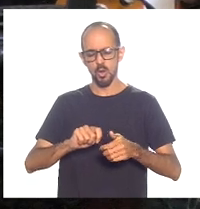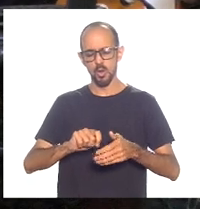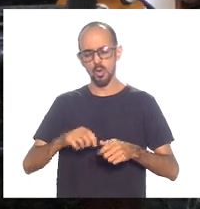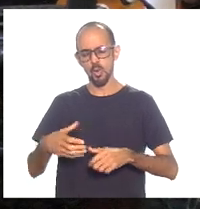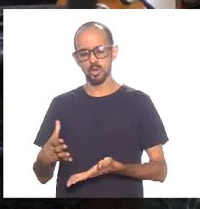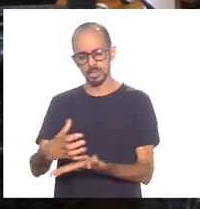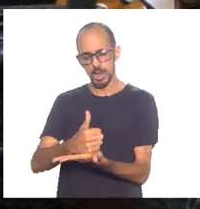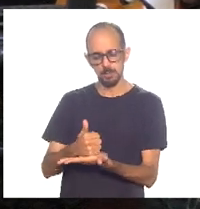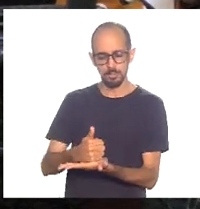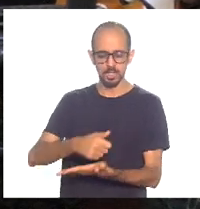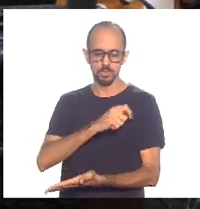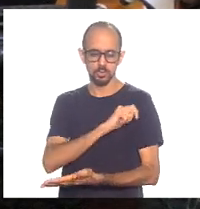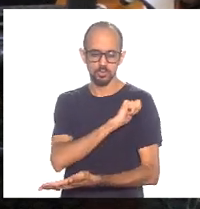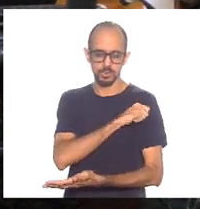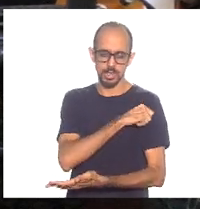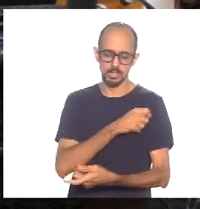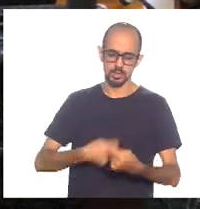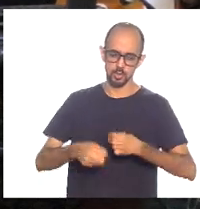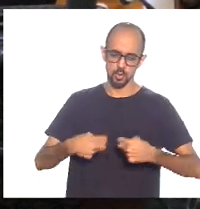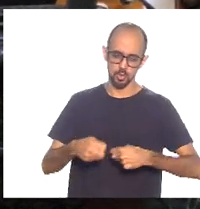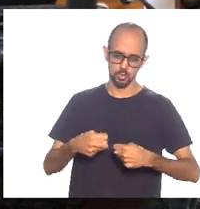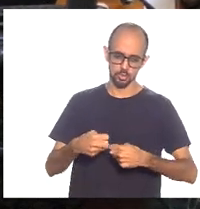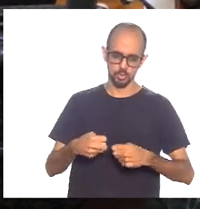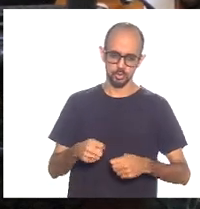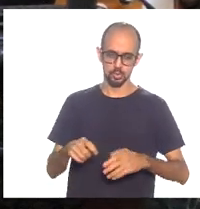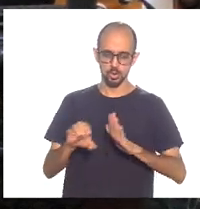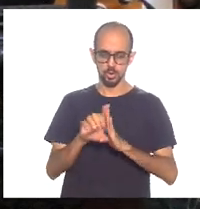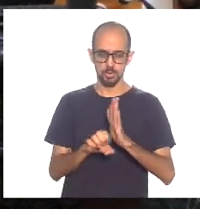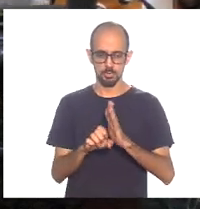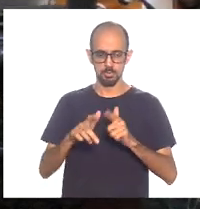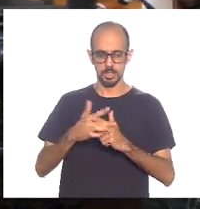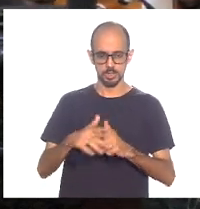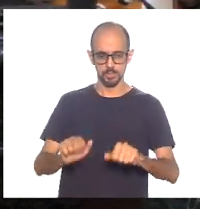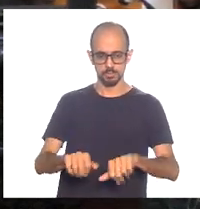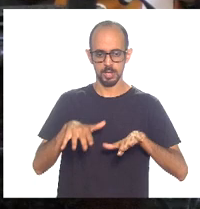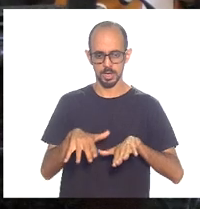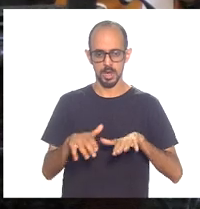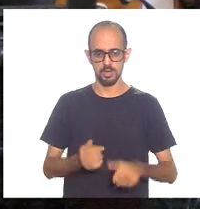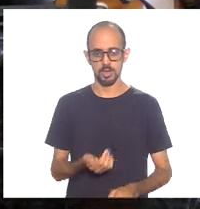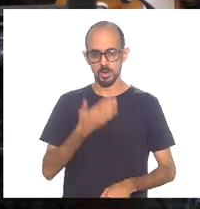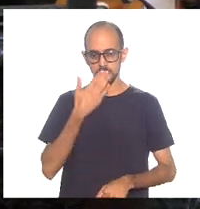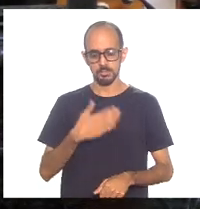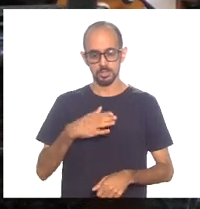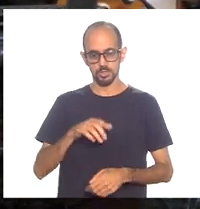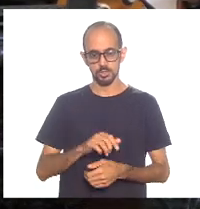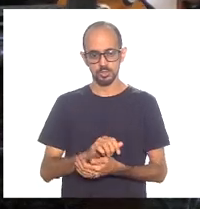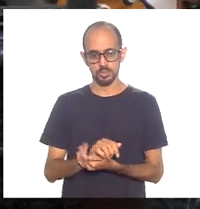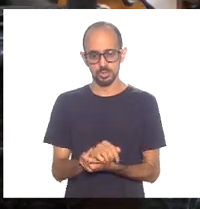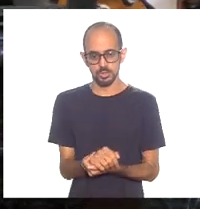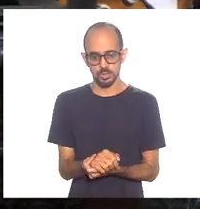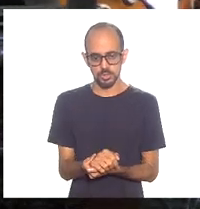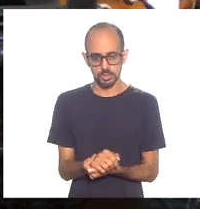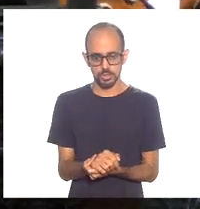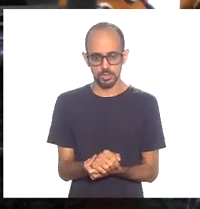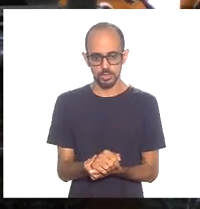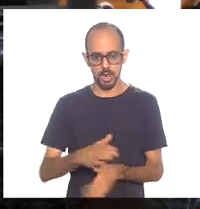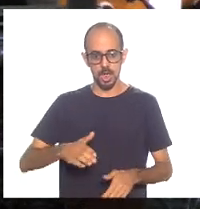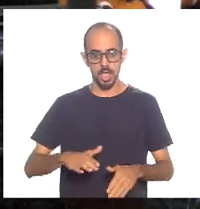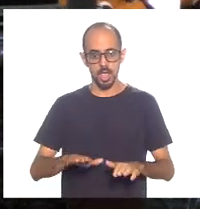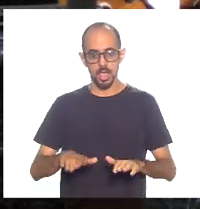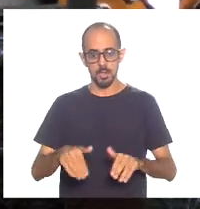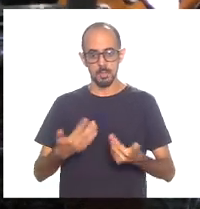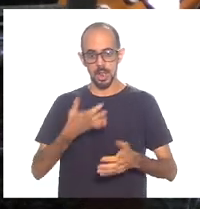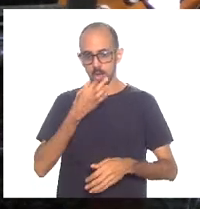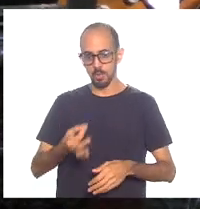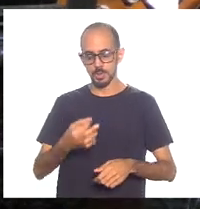Controle, as emendas de plenário. Você está morando aqui no Rio, né? Pedi, deputado Max, seu som está aberto. Para emitir parecer sobre